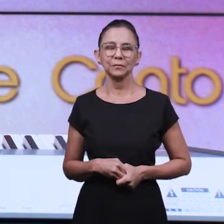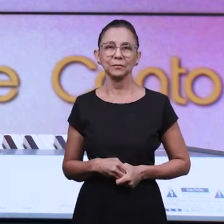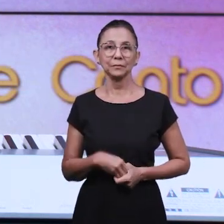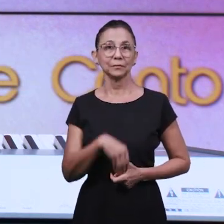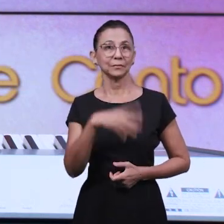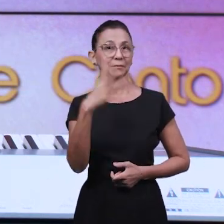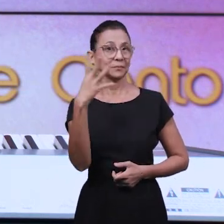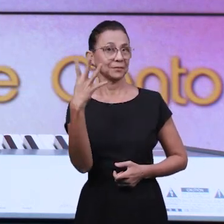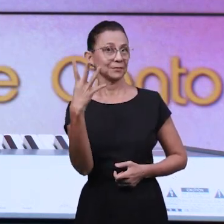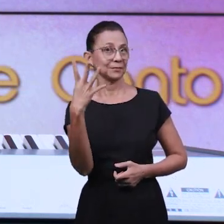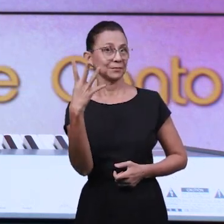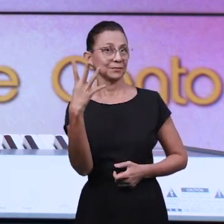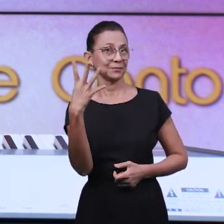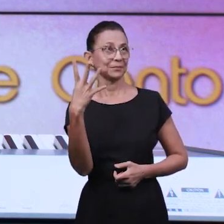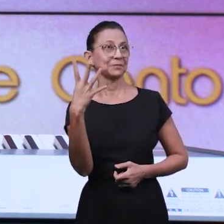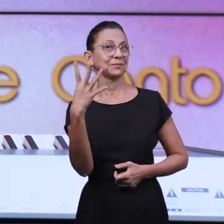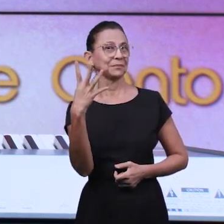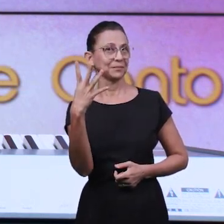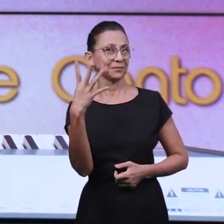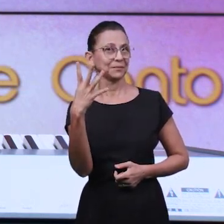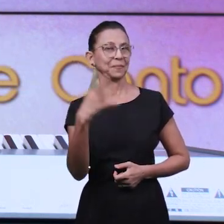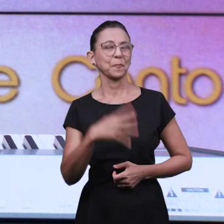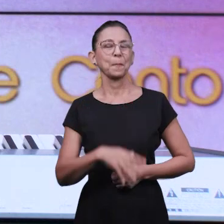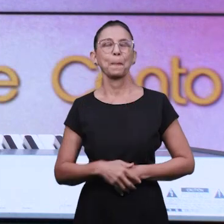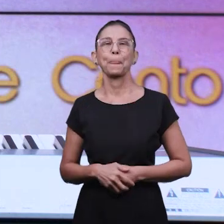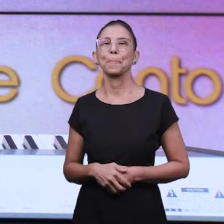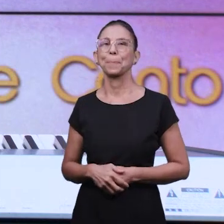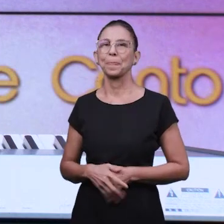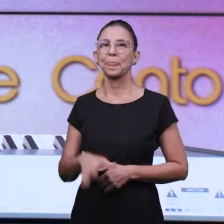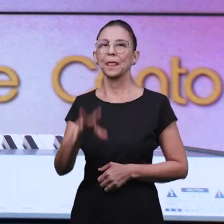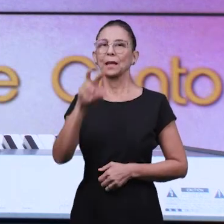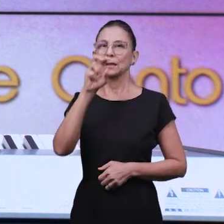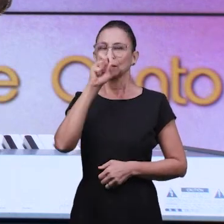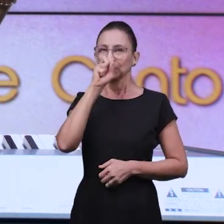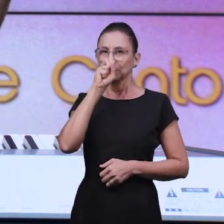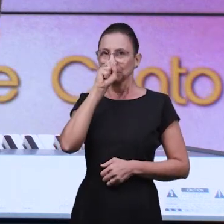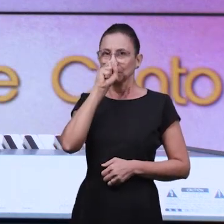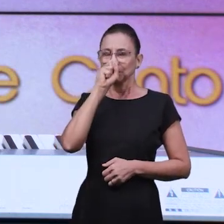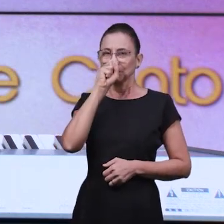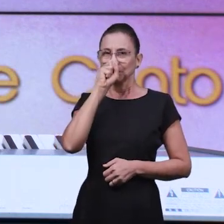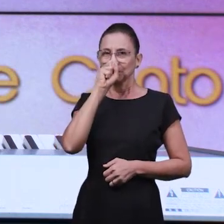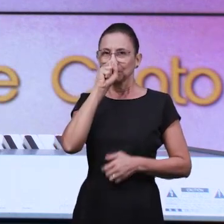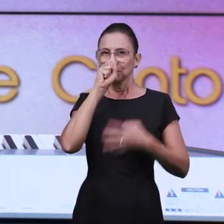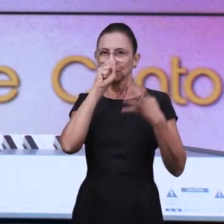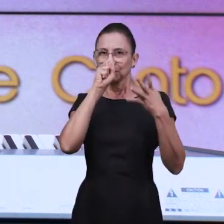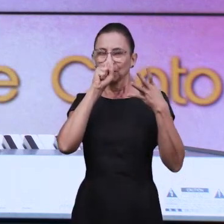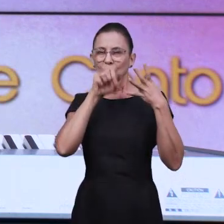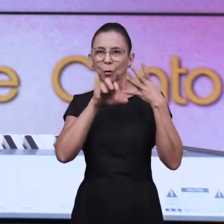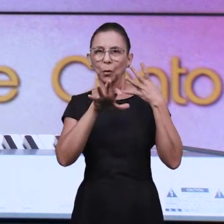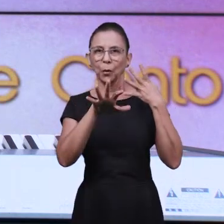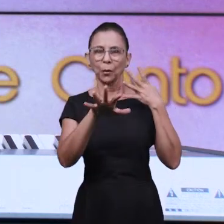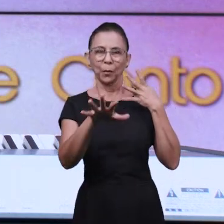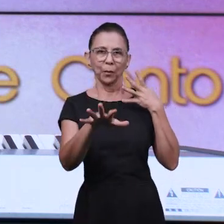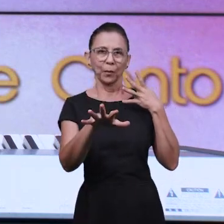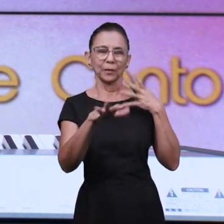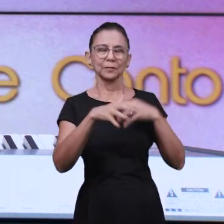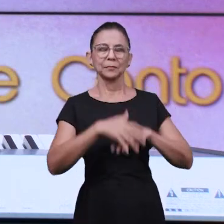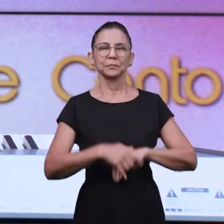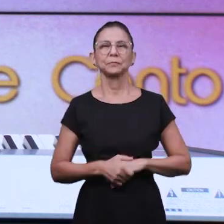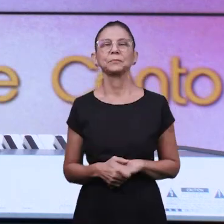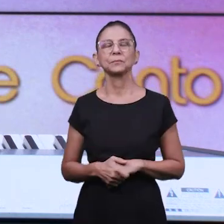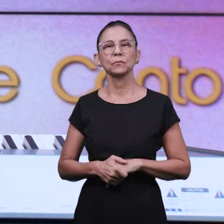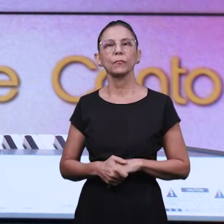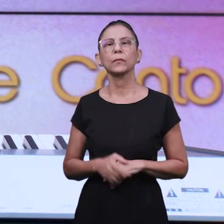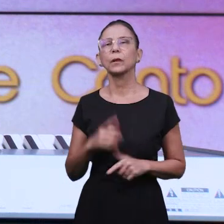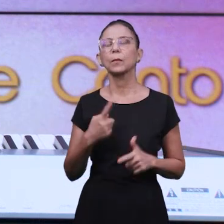Vamos ainda de 4 vezes. 4 vezes na inspiração, 4 vezes na expiração